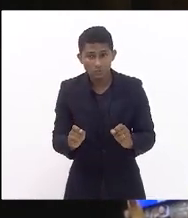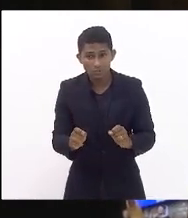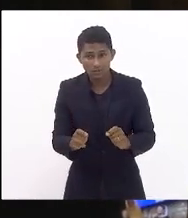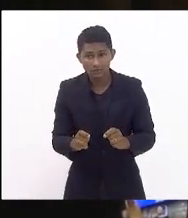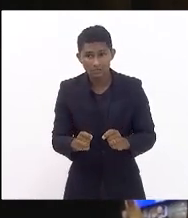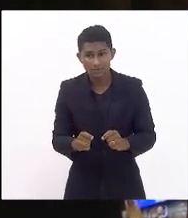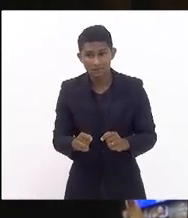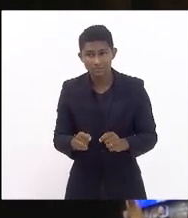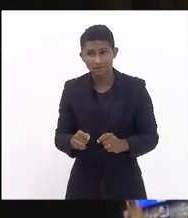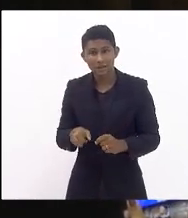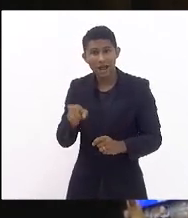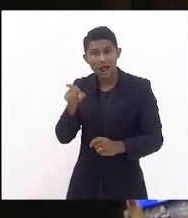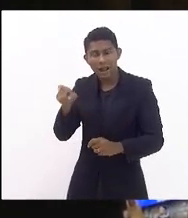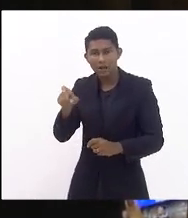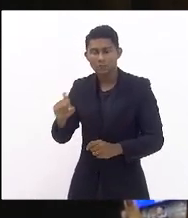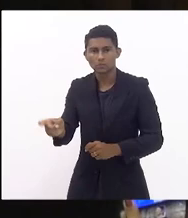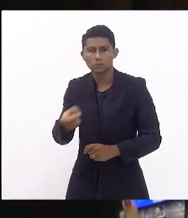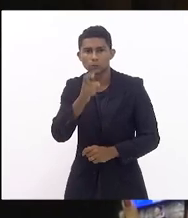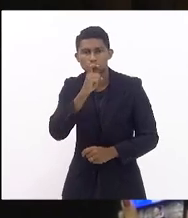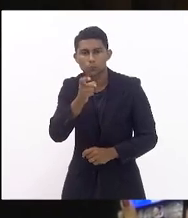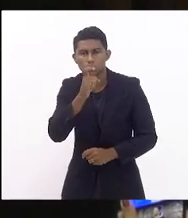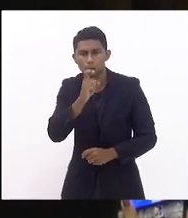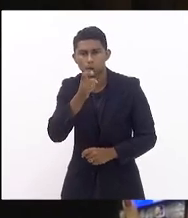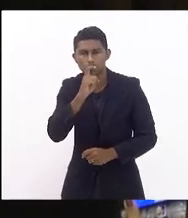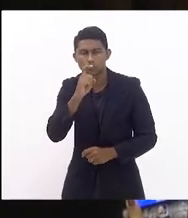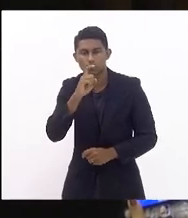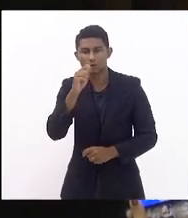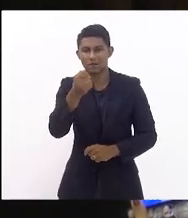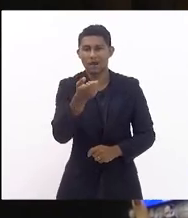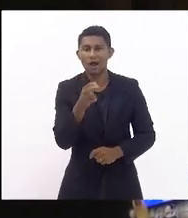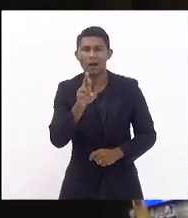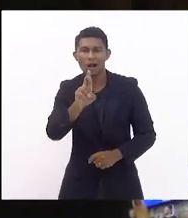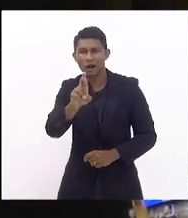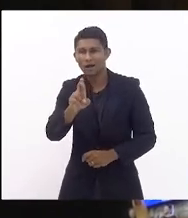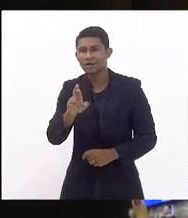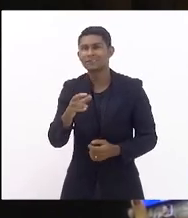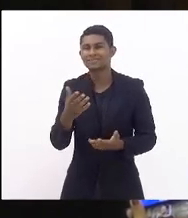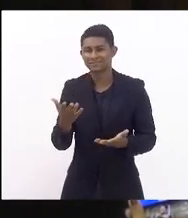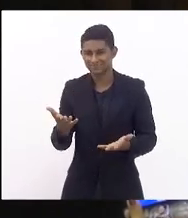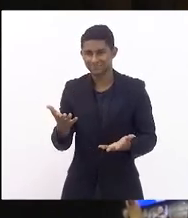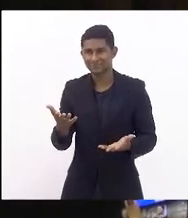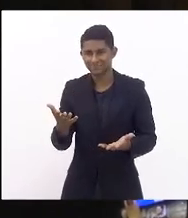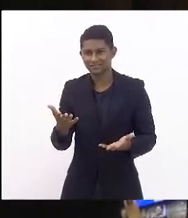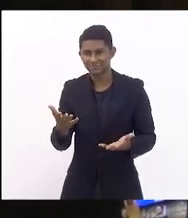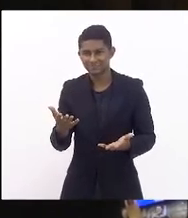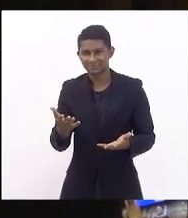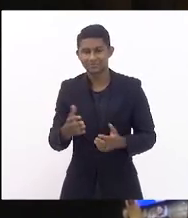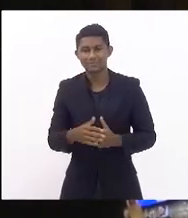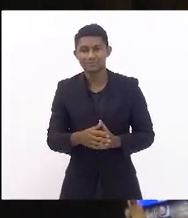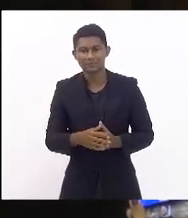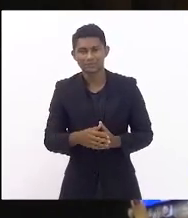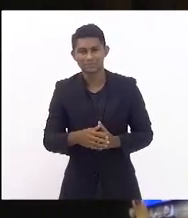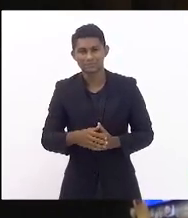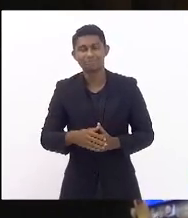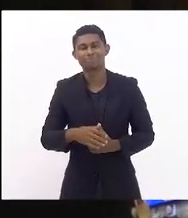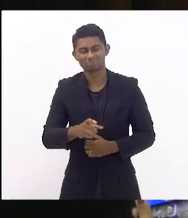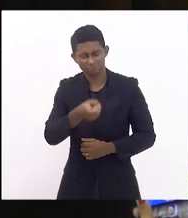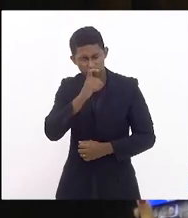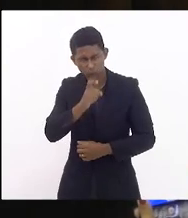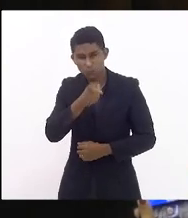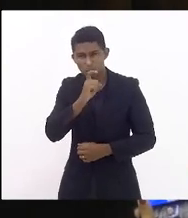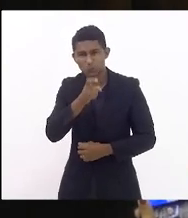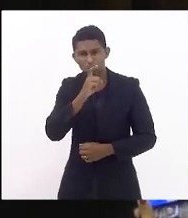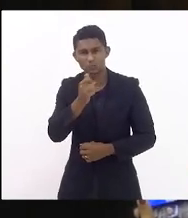clima de frio, deputado Valdec. O ar-condicionado, como falam minhas crianças lá na minha cidade,